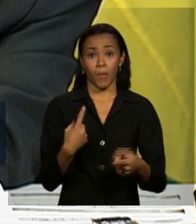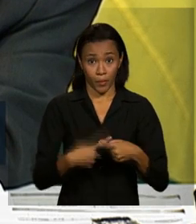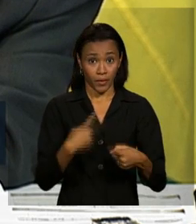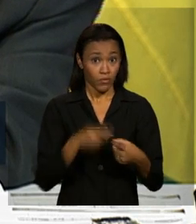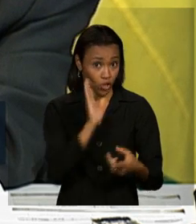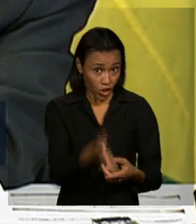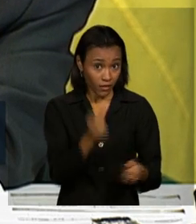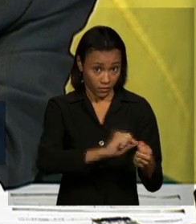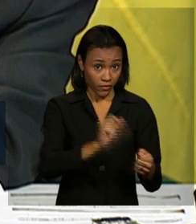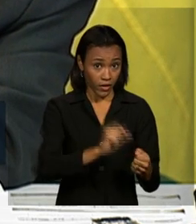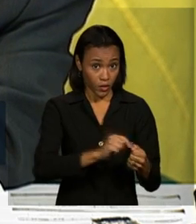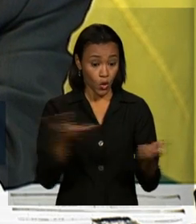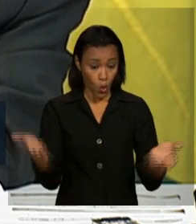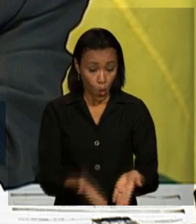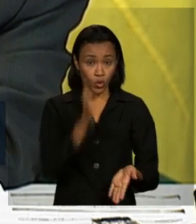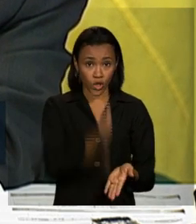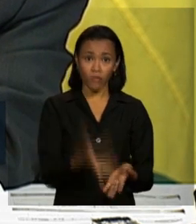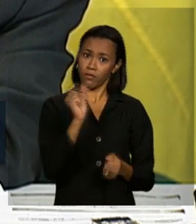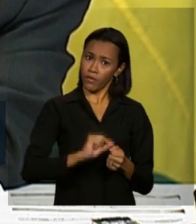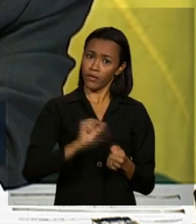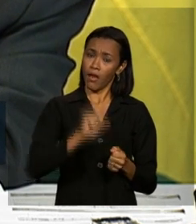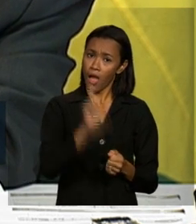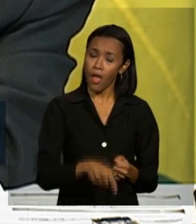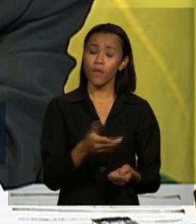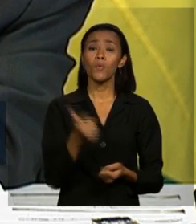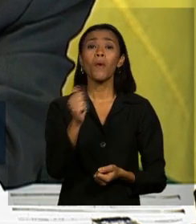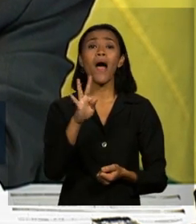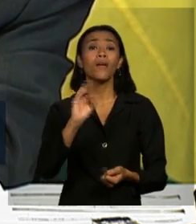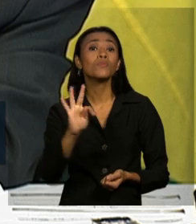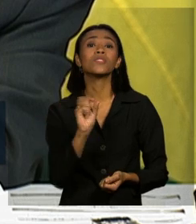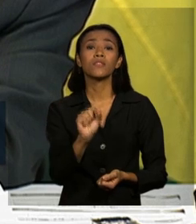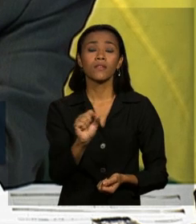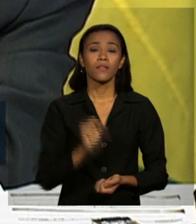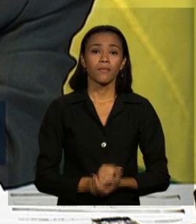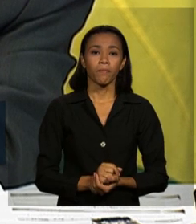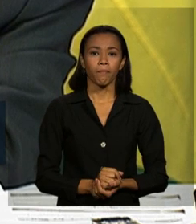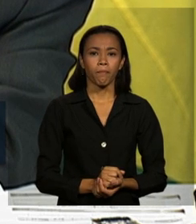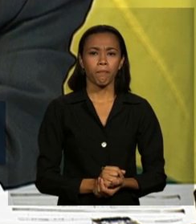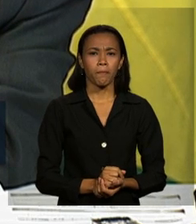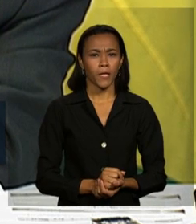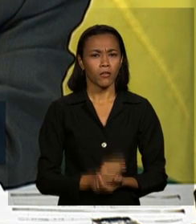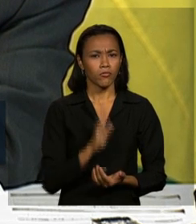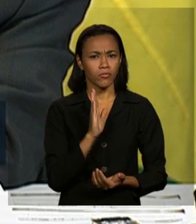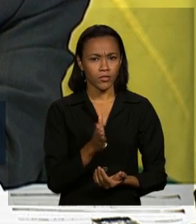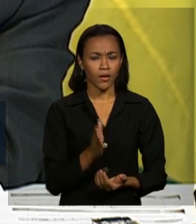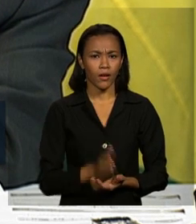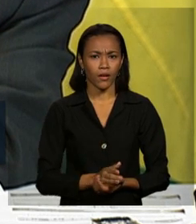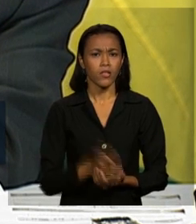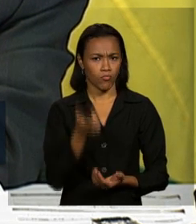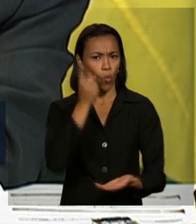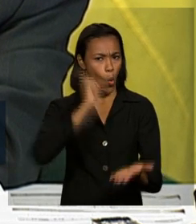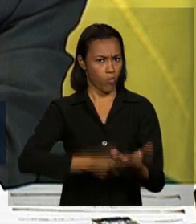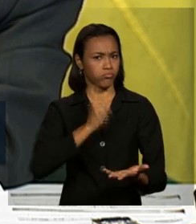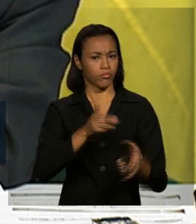teria que ser feito e foi feito hoje é o ato que eh já define a audiência